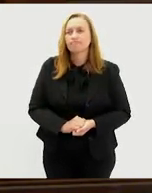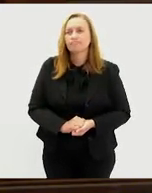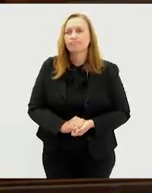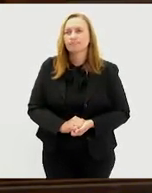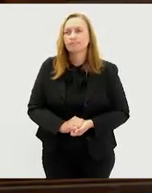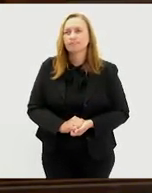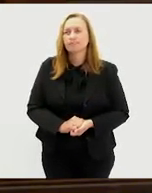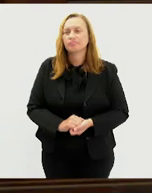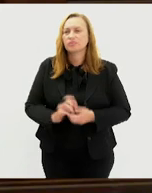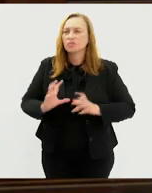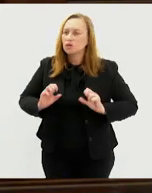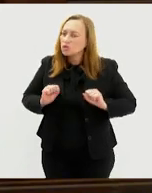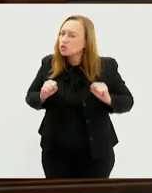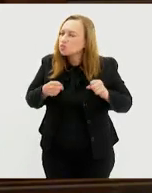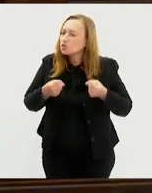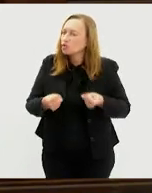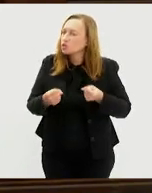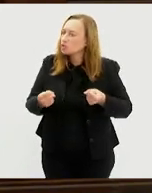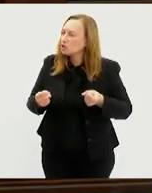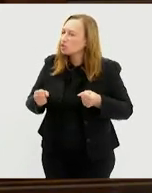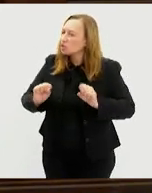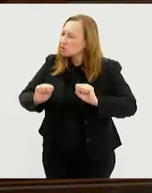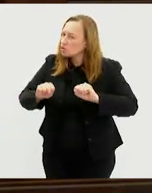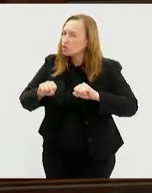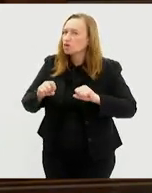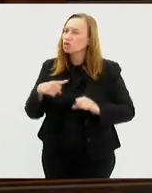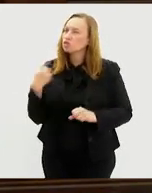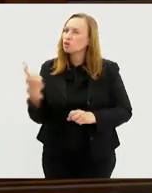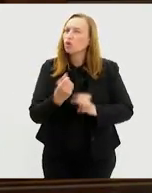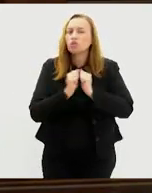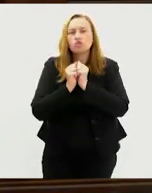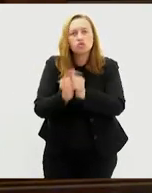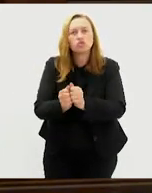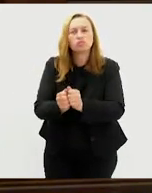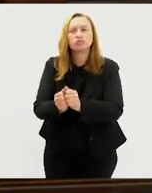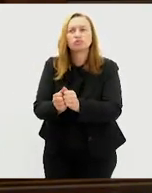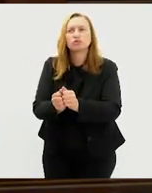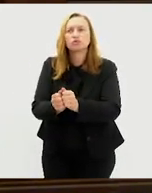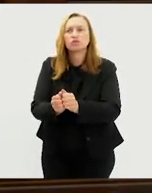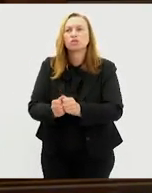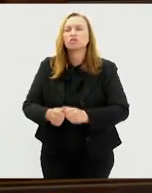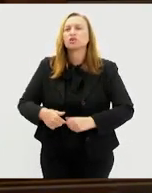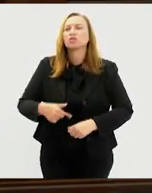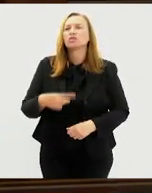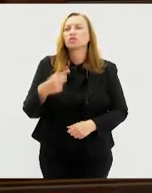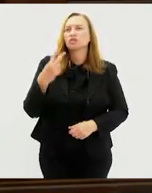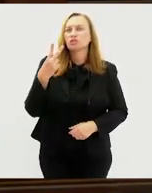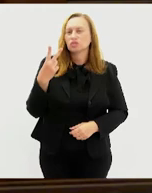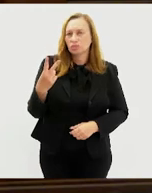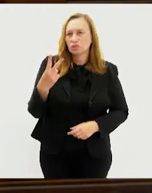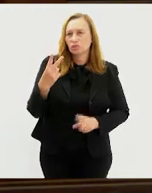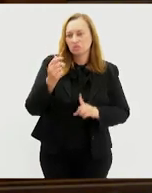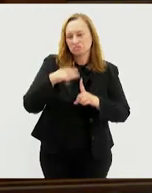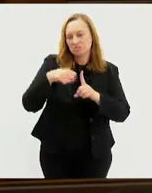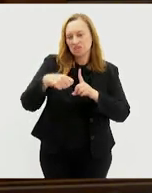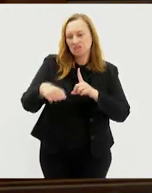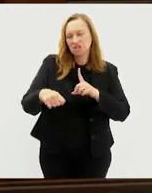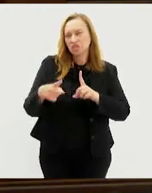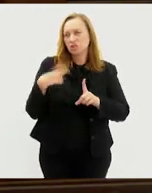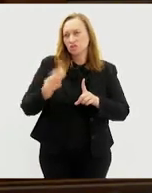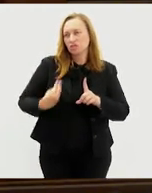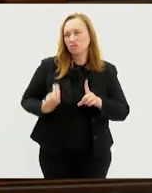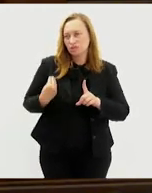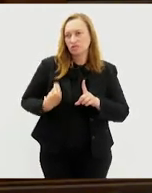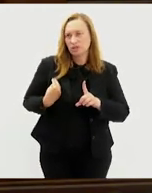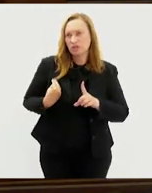somar forças se mobilizar para que nos dois primeiros meses que nós estamos vivendo que vai